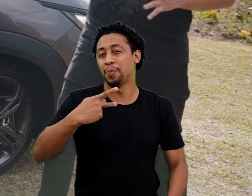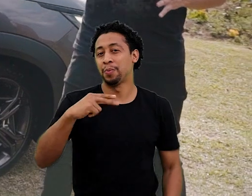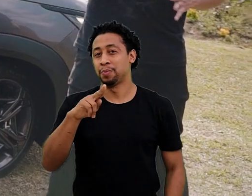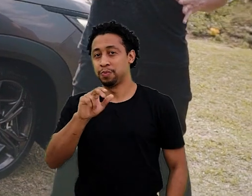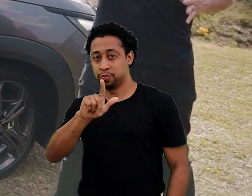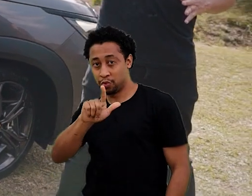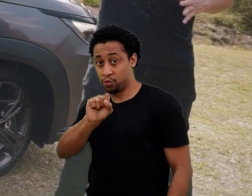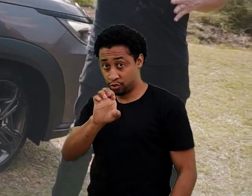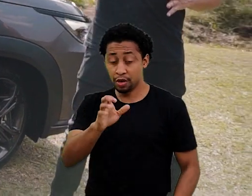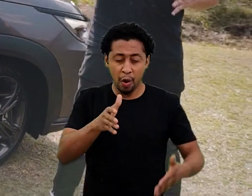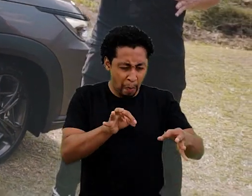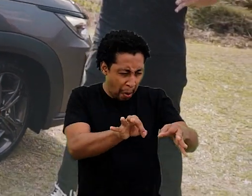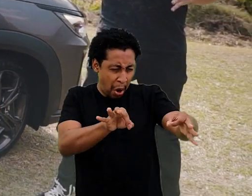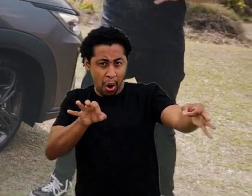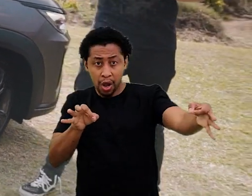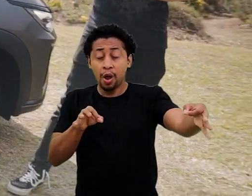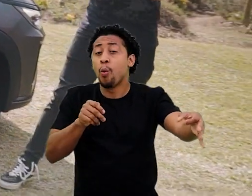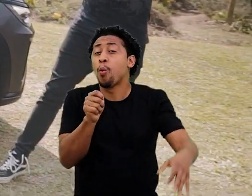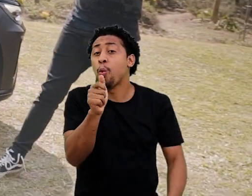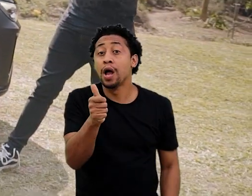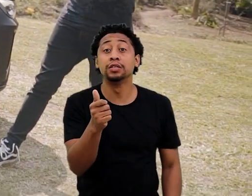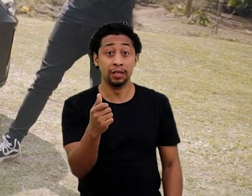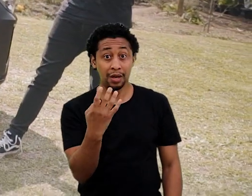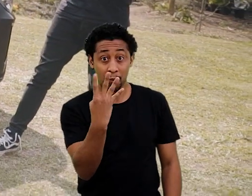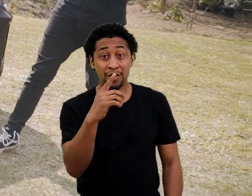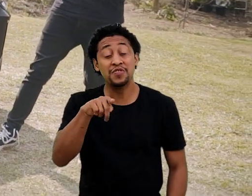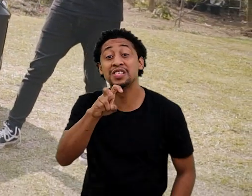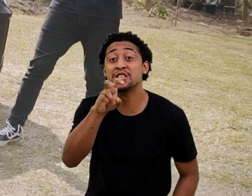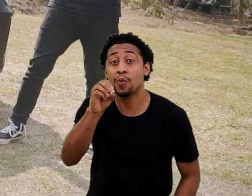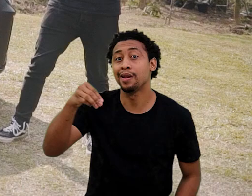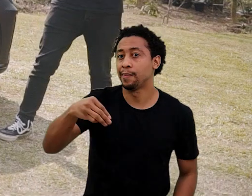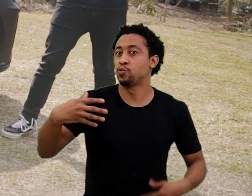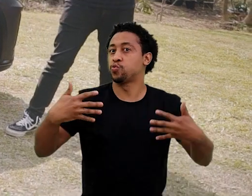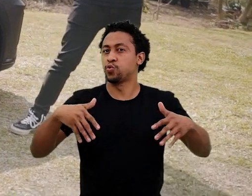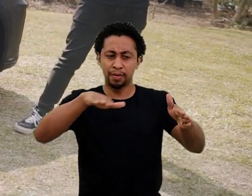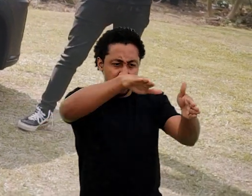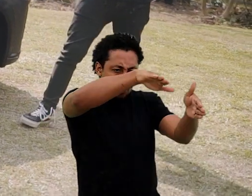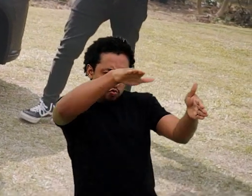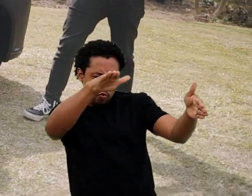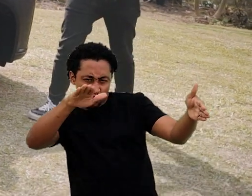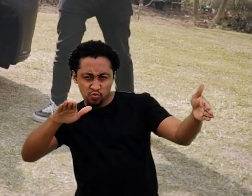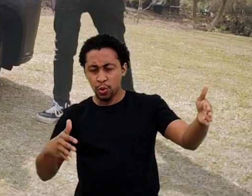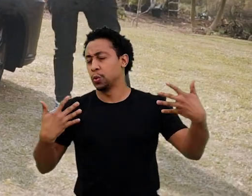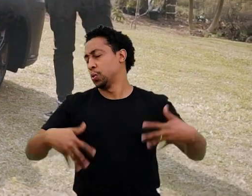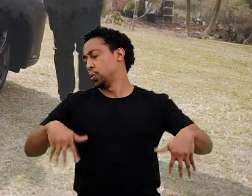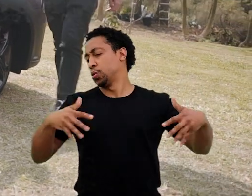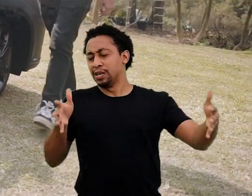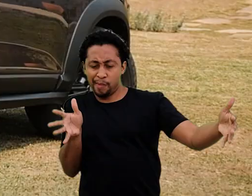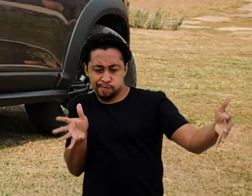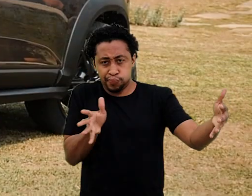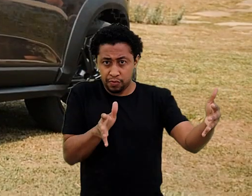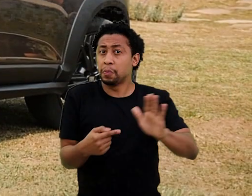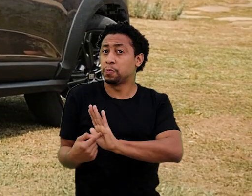só o tamanho dessa carroceria, quase 4,5 metros de veículo. Uma carroceria com teto Fastback, um SUV coupé agora finalmente